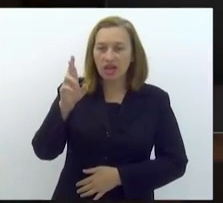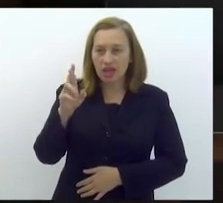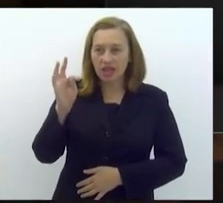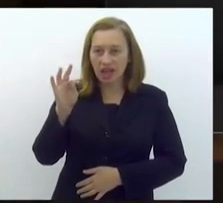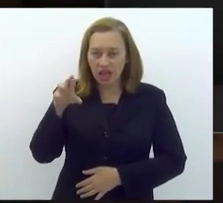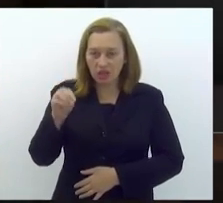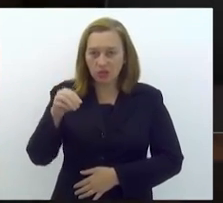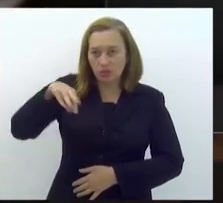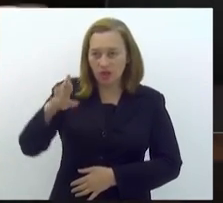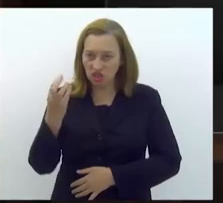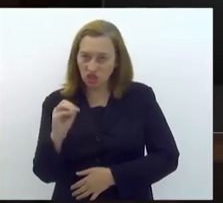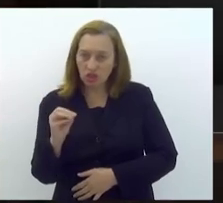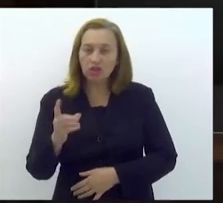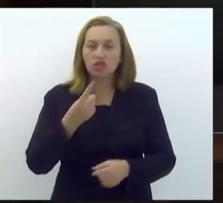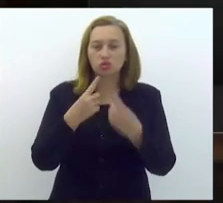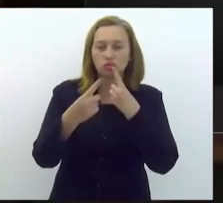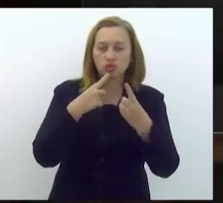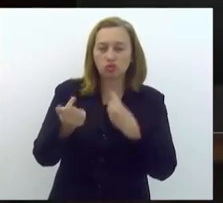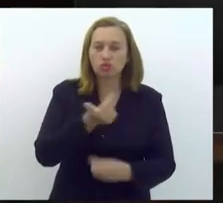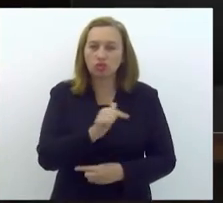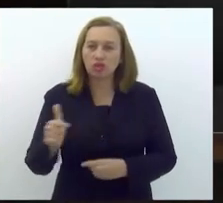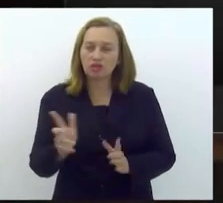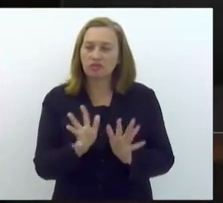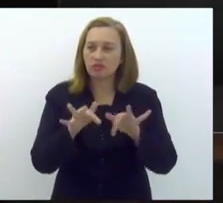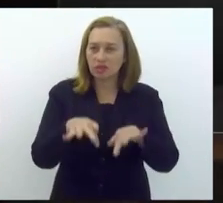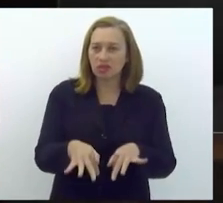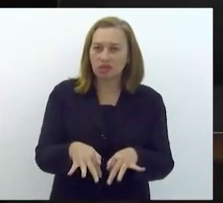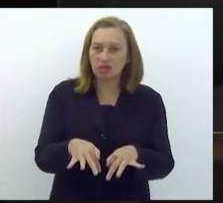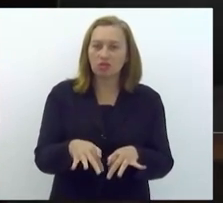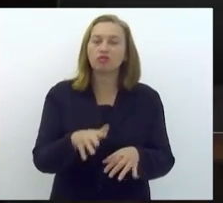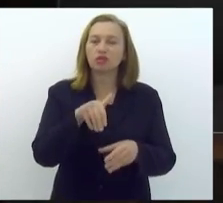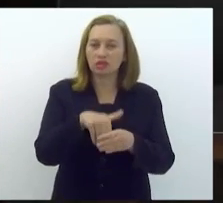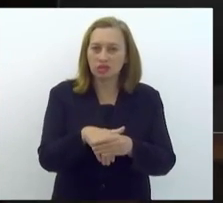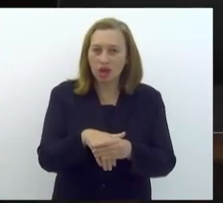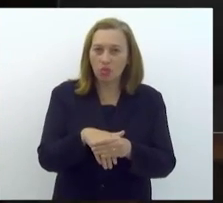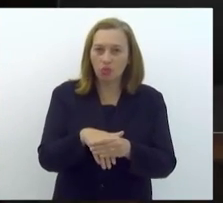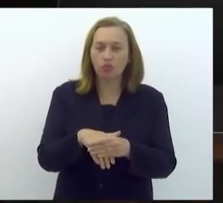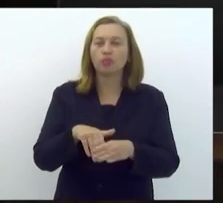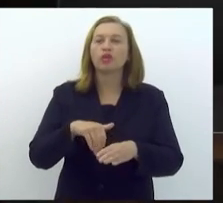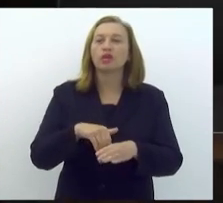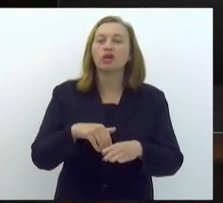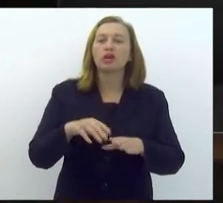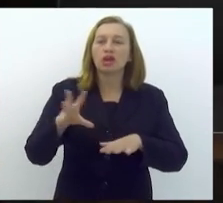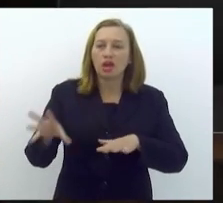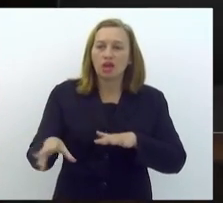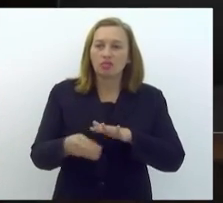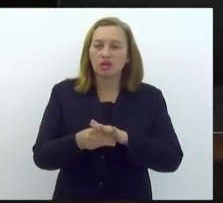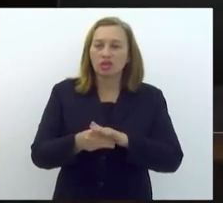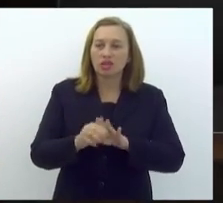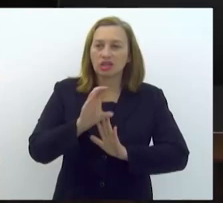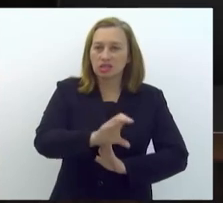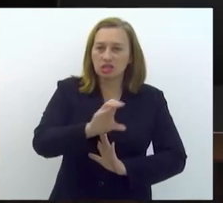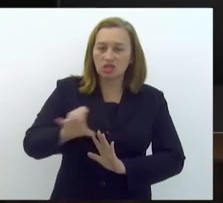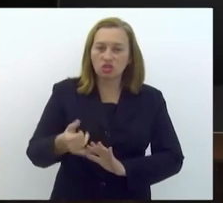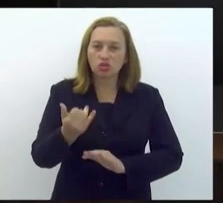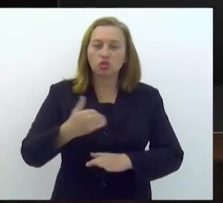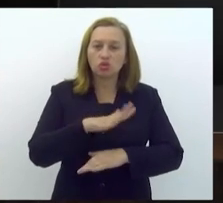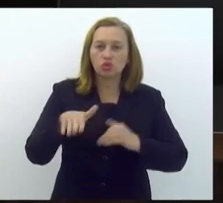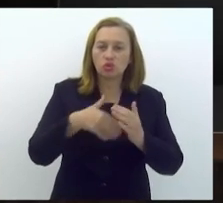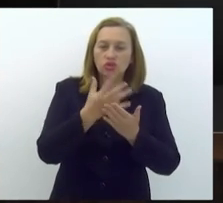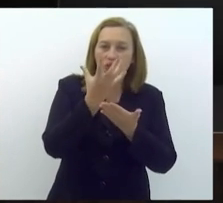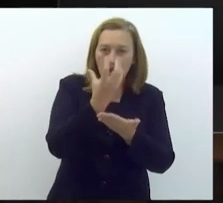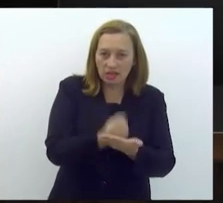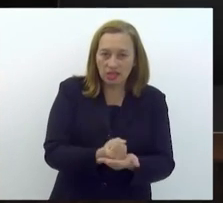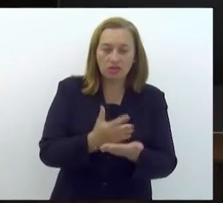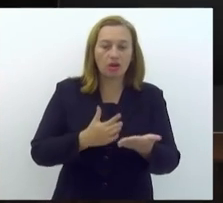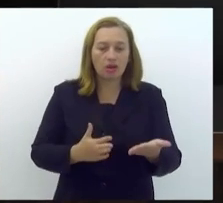em discussão nós vendo Quem Queira discutir encerrada discussão em votação a emenda da ccj senhores que a própria